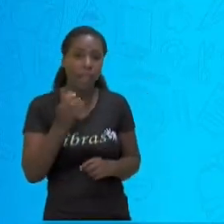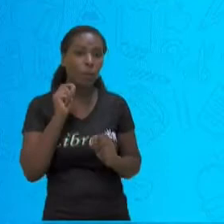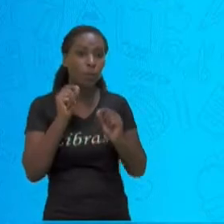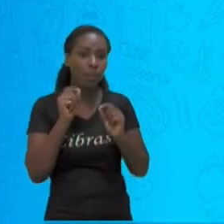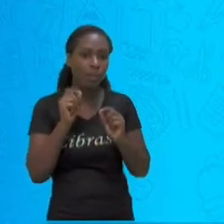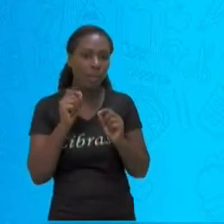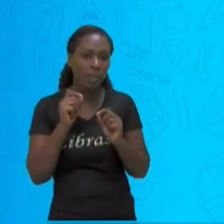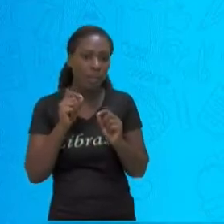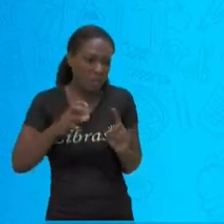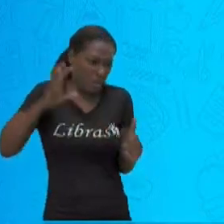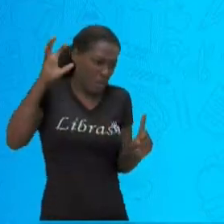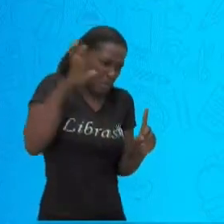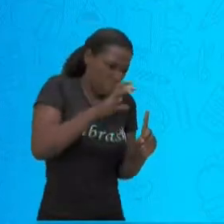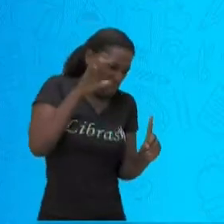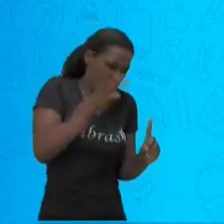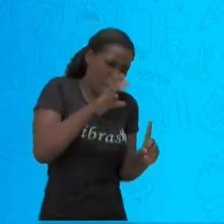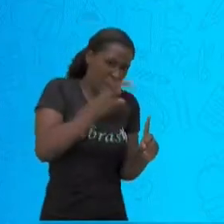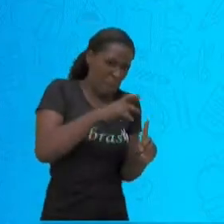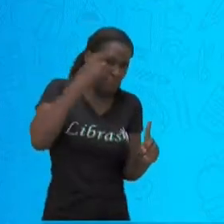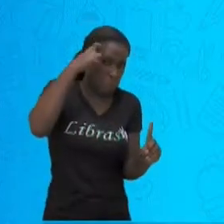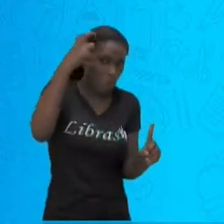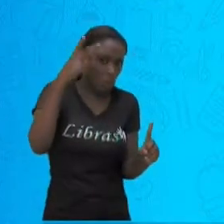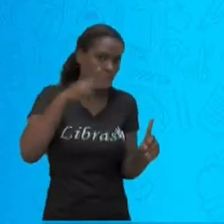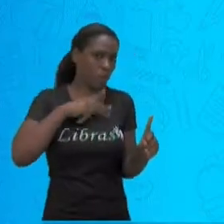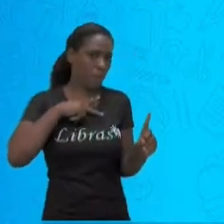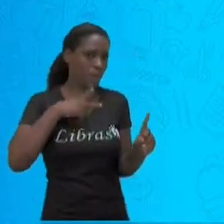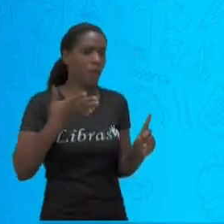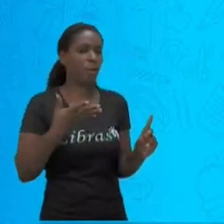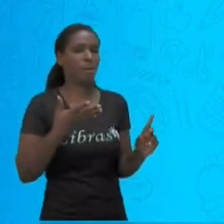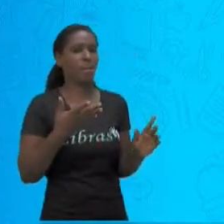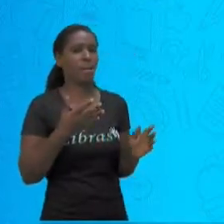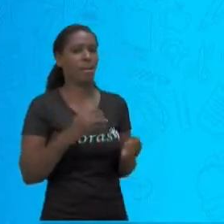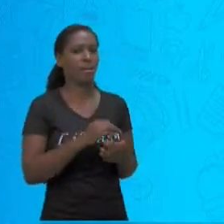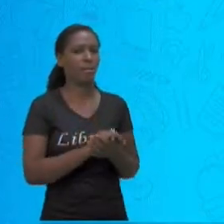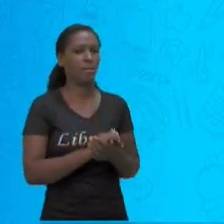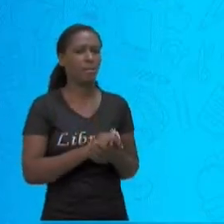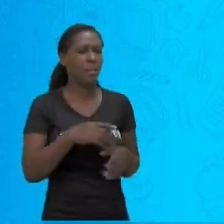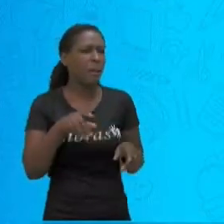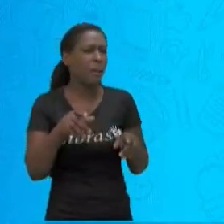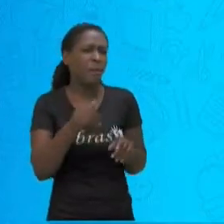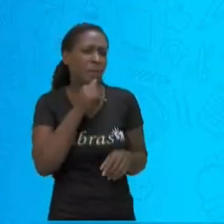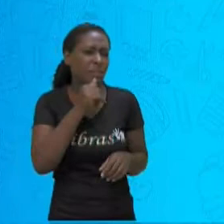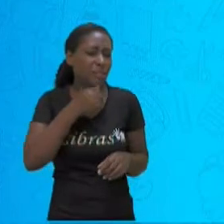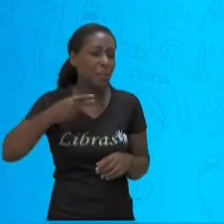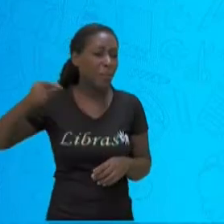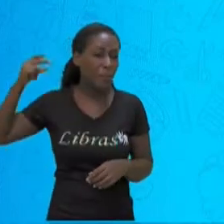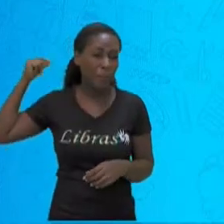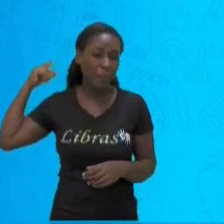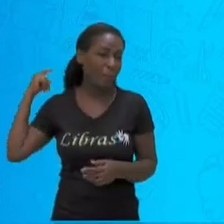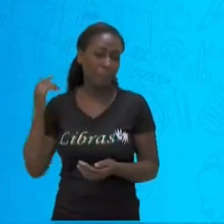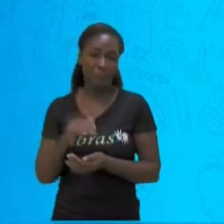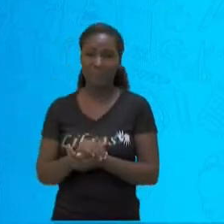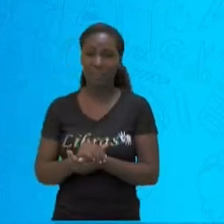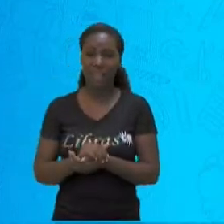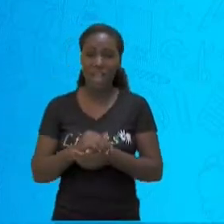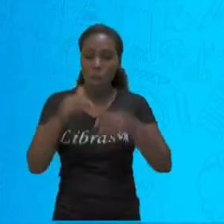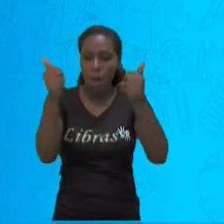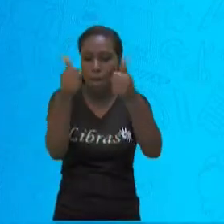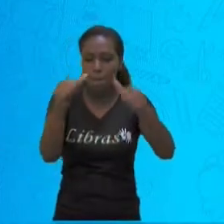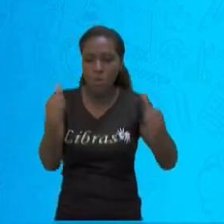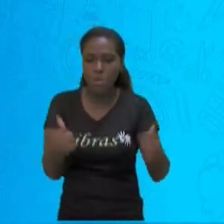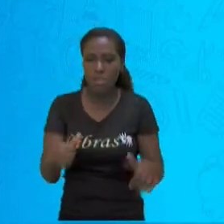beleza era aquela aluna branquinha, loirinha, dos olhos